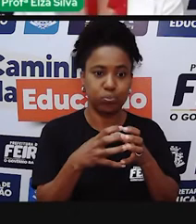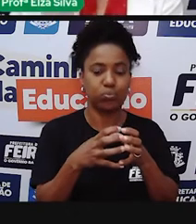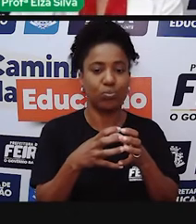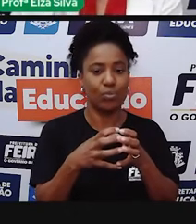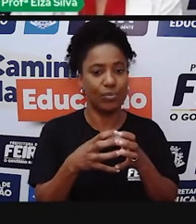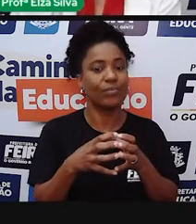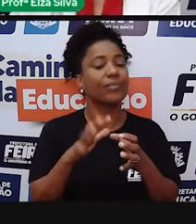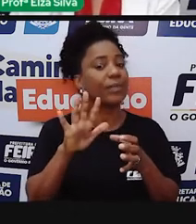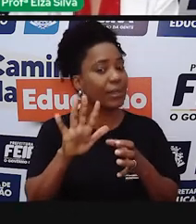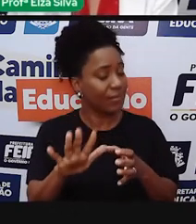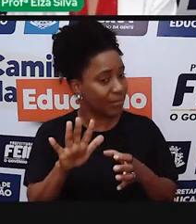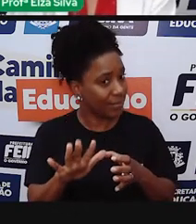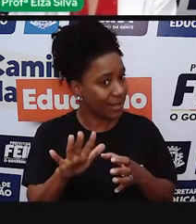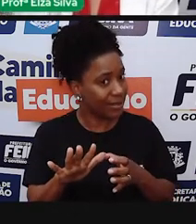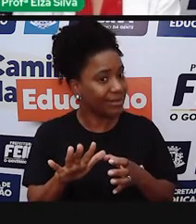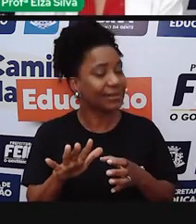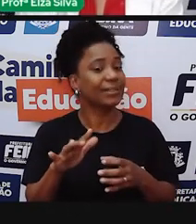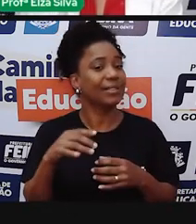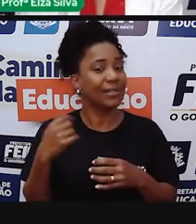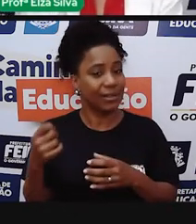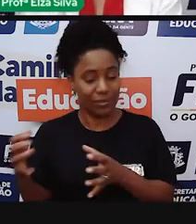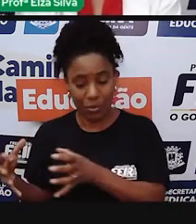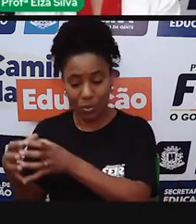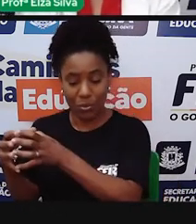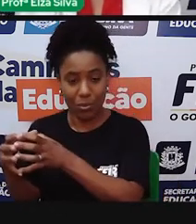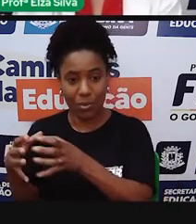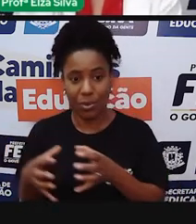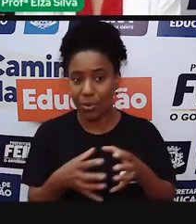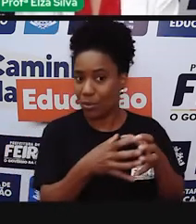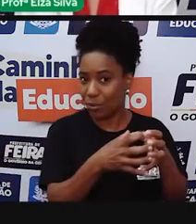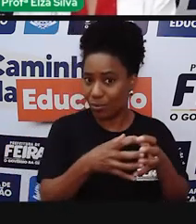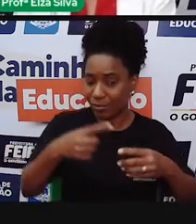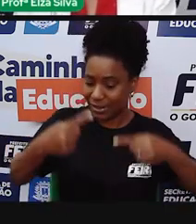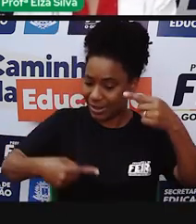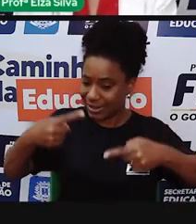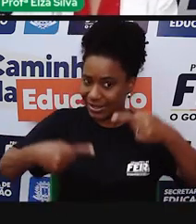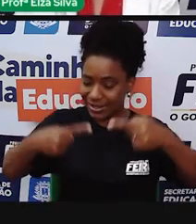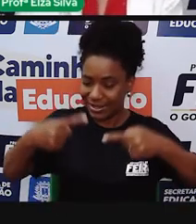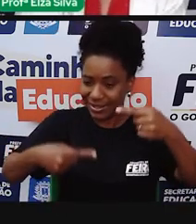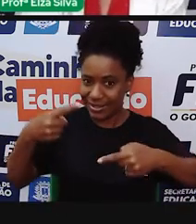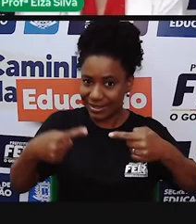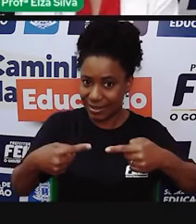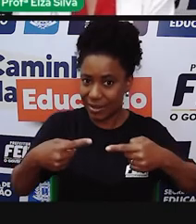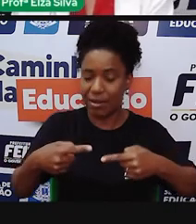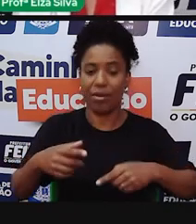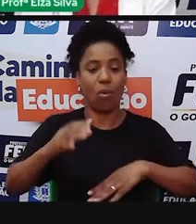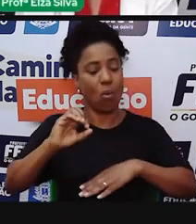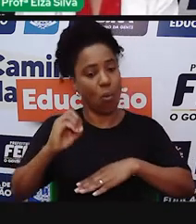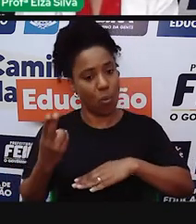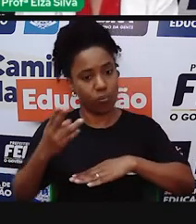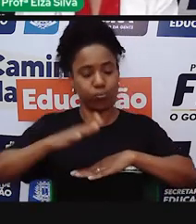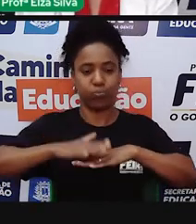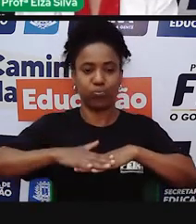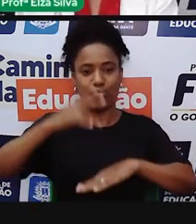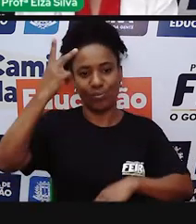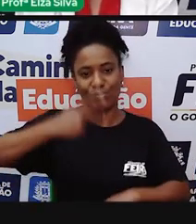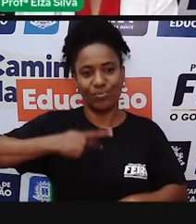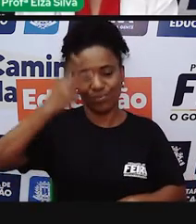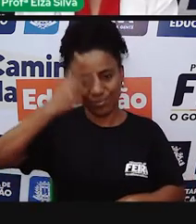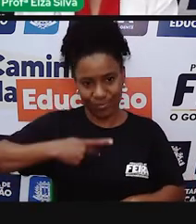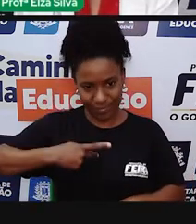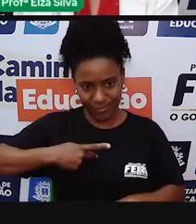os resultados de uns não interferirem diretamente no resultado dos outros competidores.